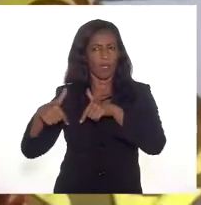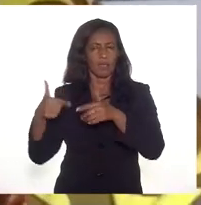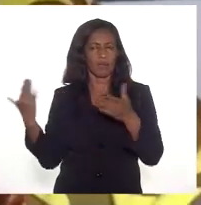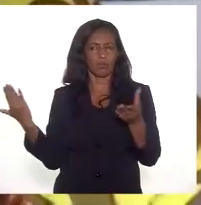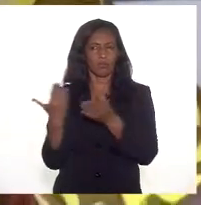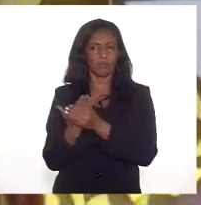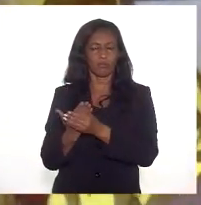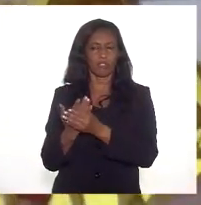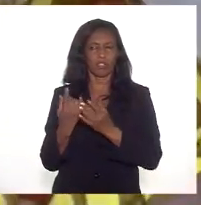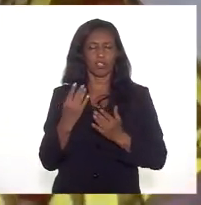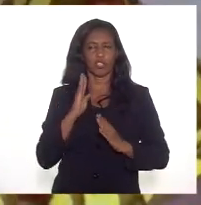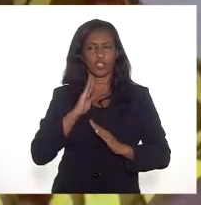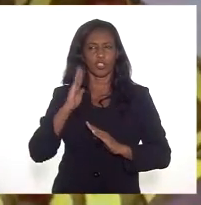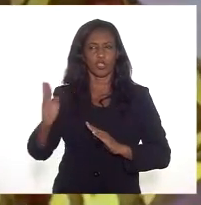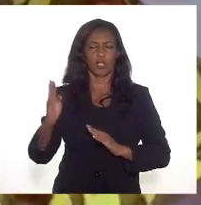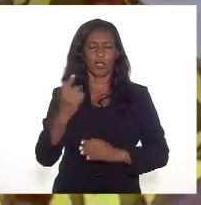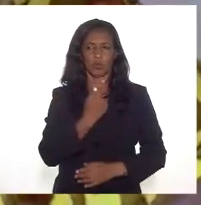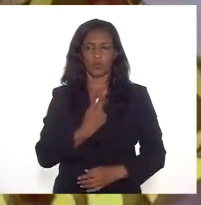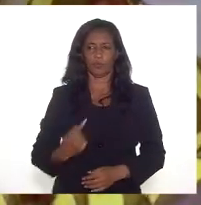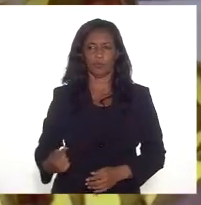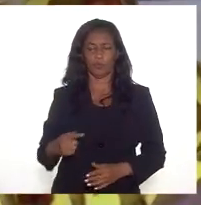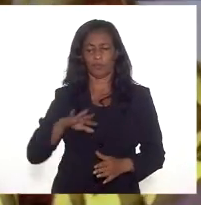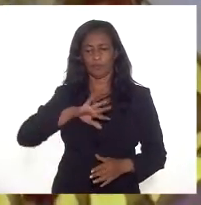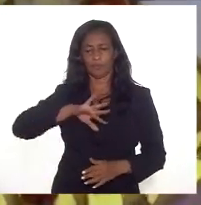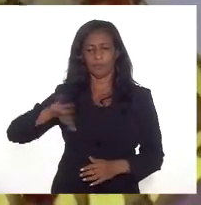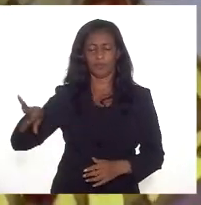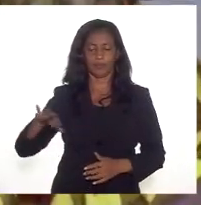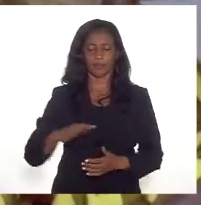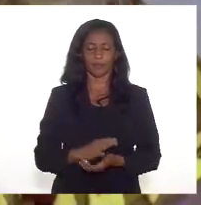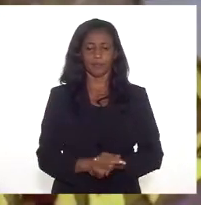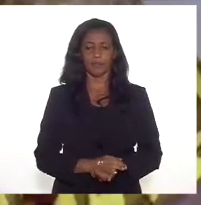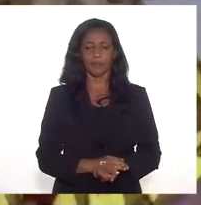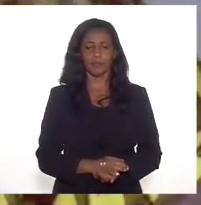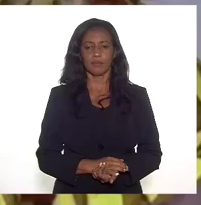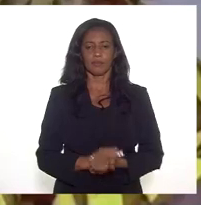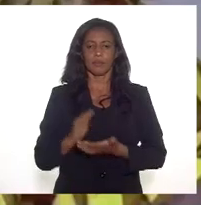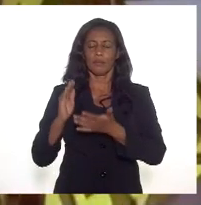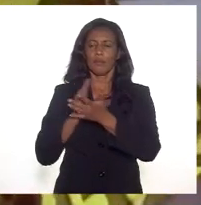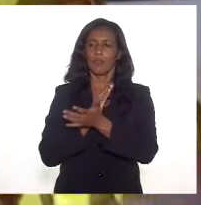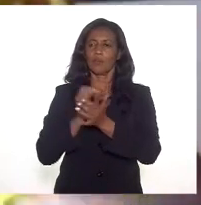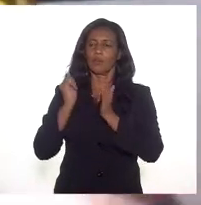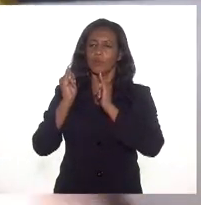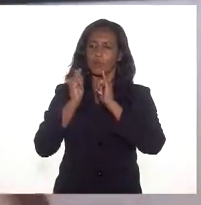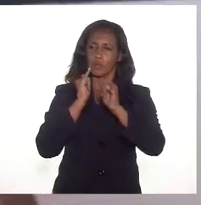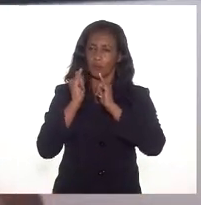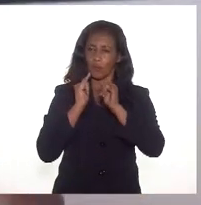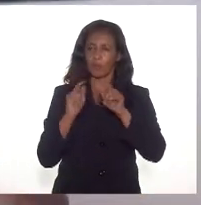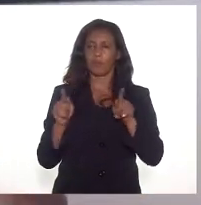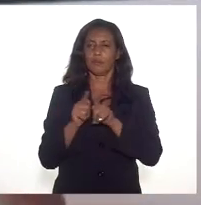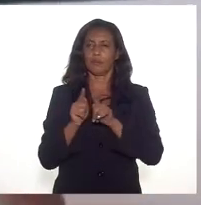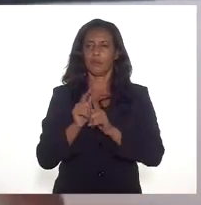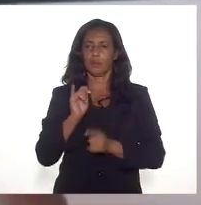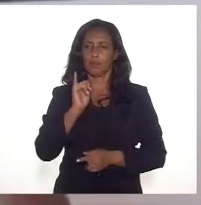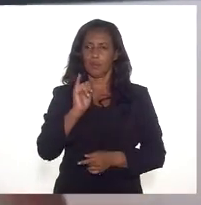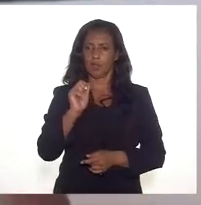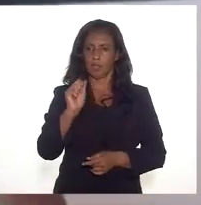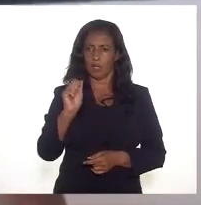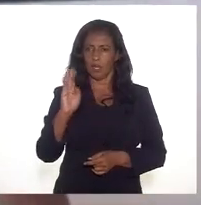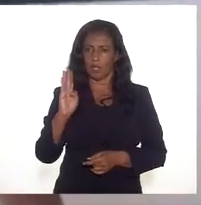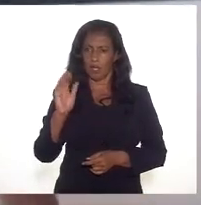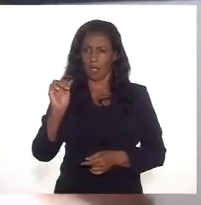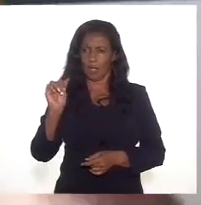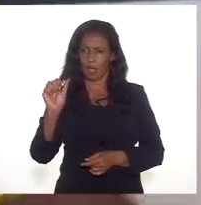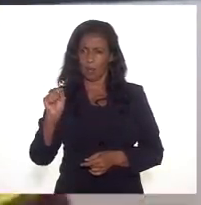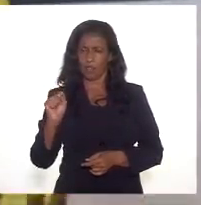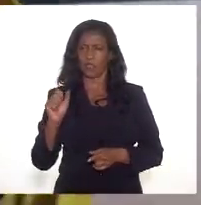direta do então governador afastado. É, acho que algumas considerações também sobre o caso Iabas, é, que fica